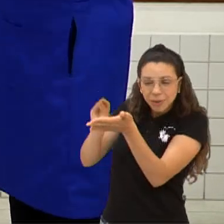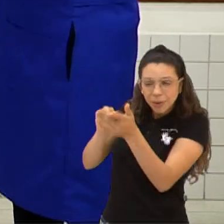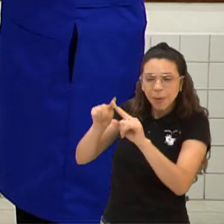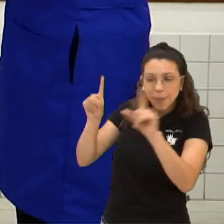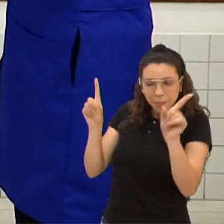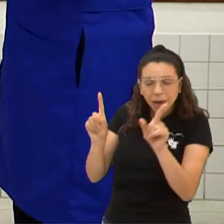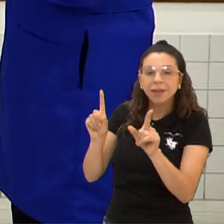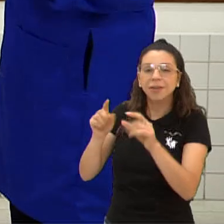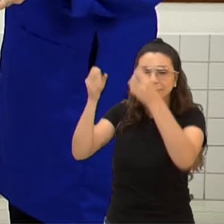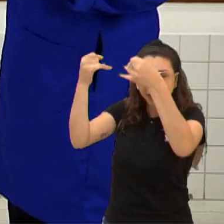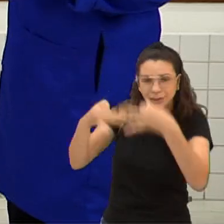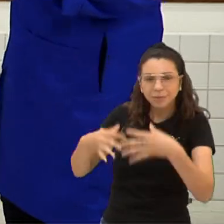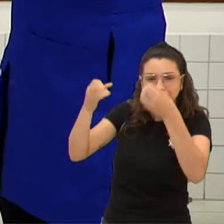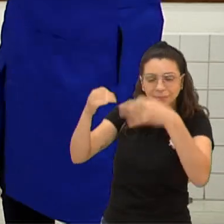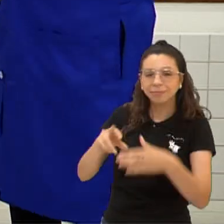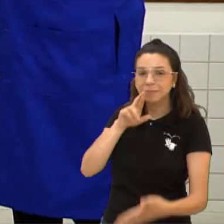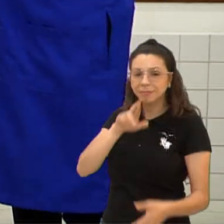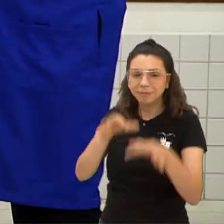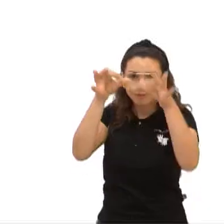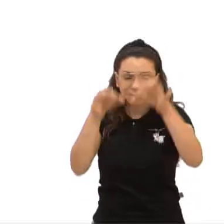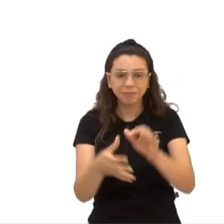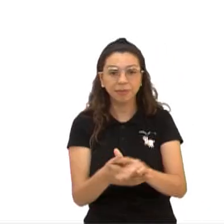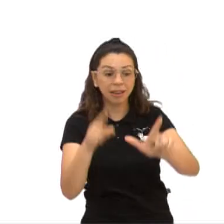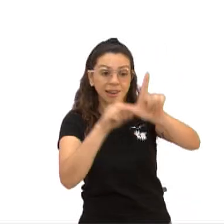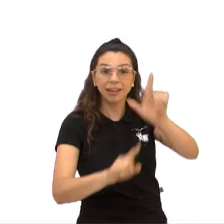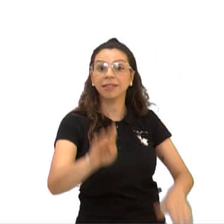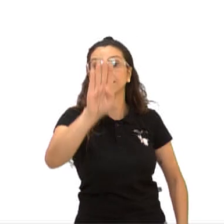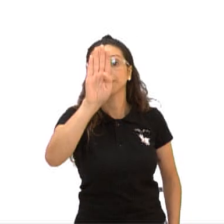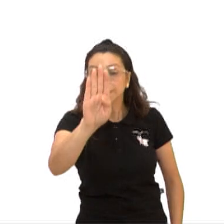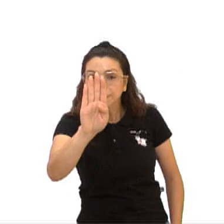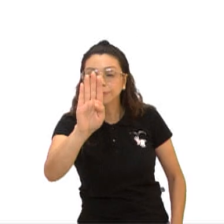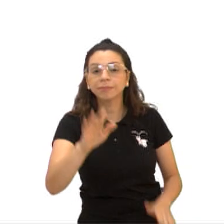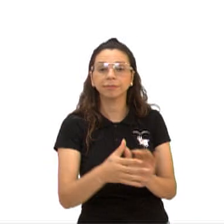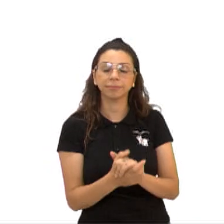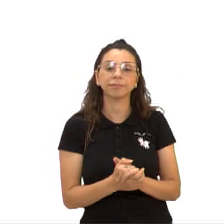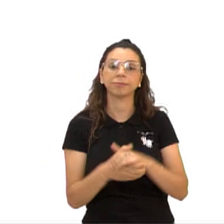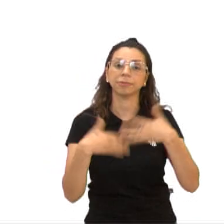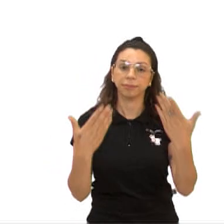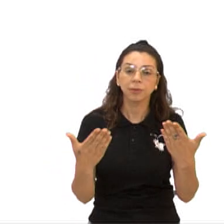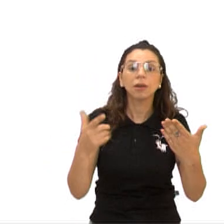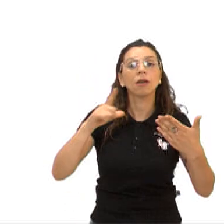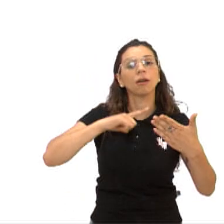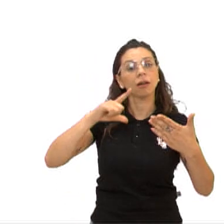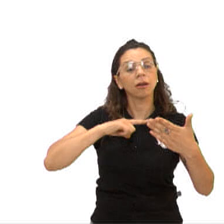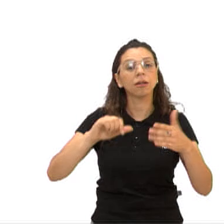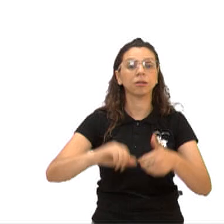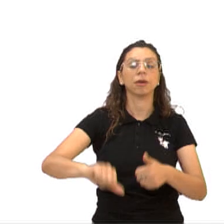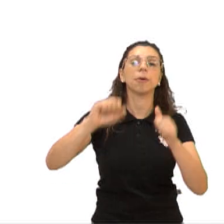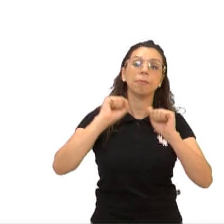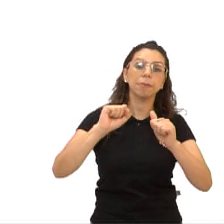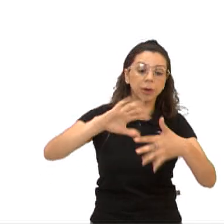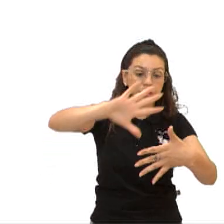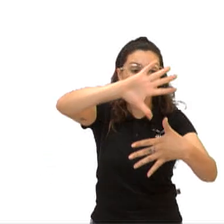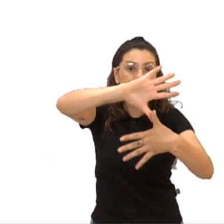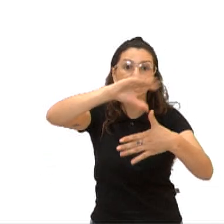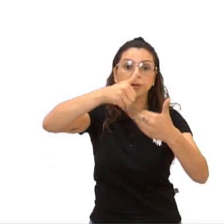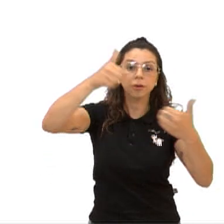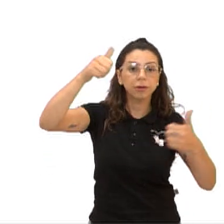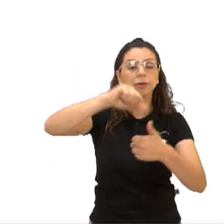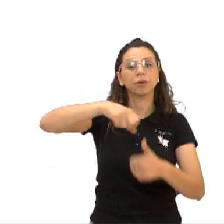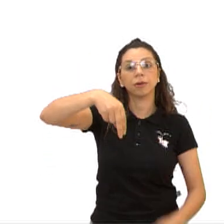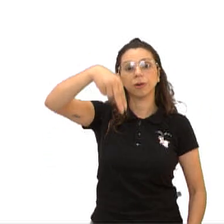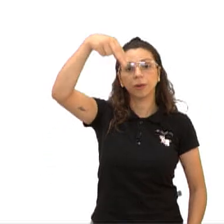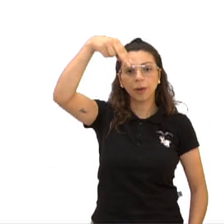vamos fechar a resposta correta. Letra B. Letra B diz que aspecto físico, a América pode ser dividida